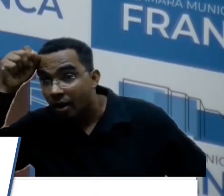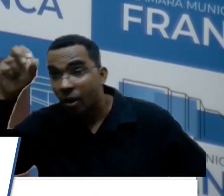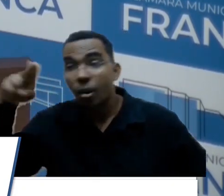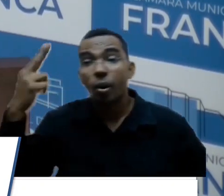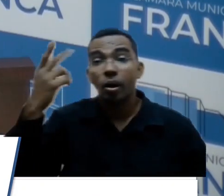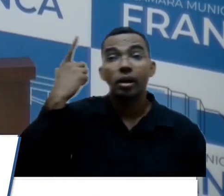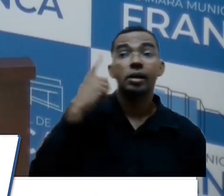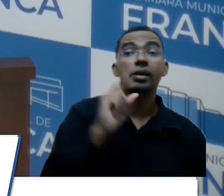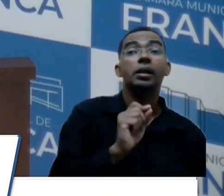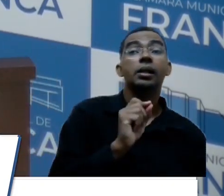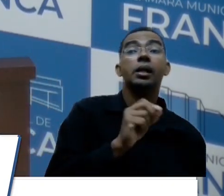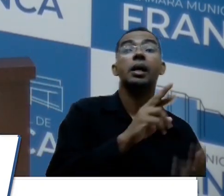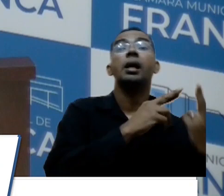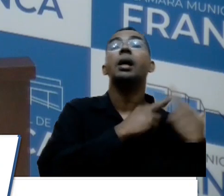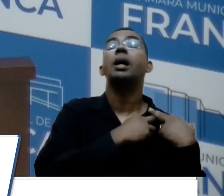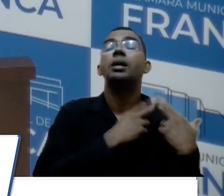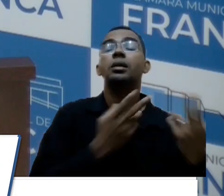deveria